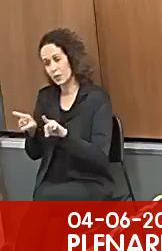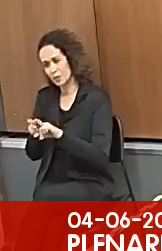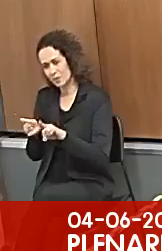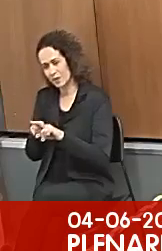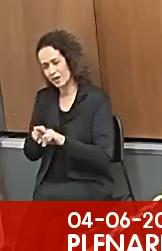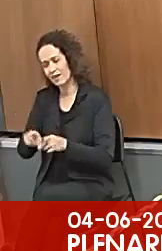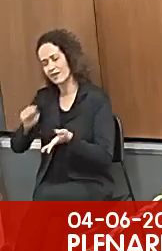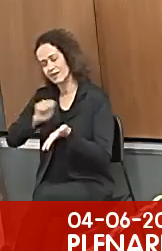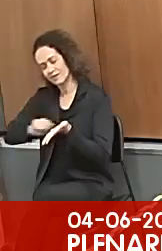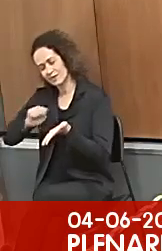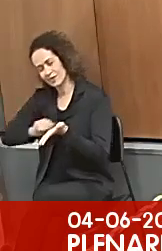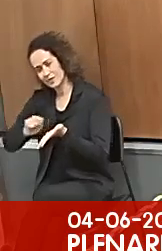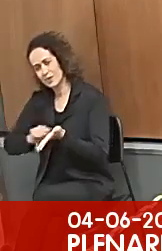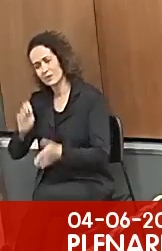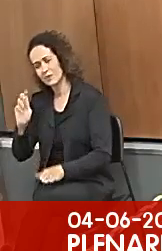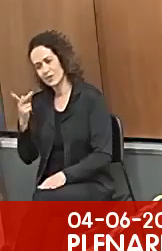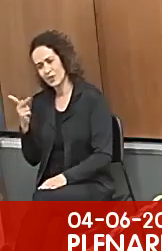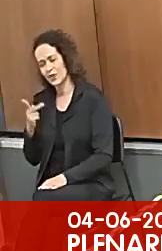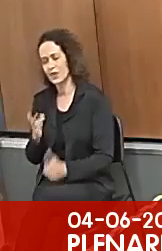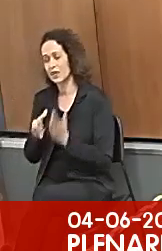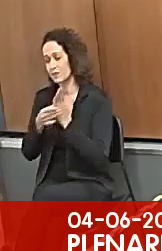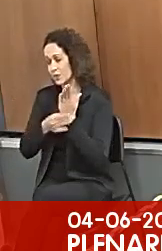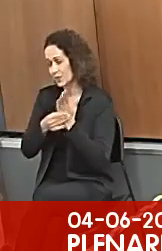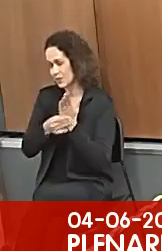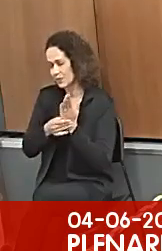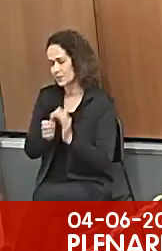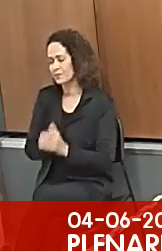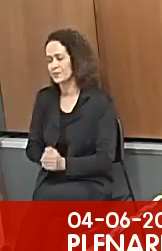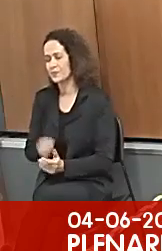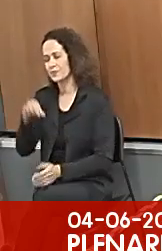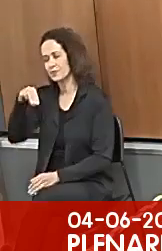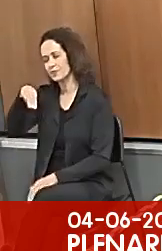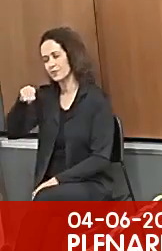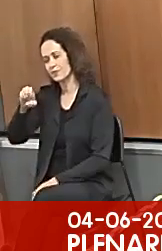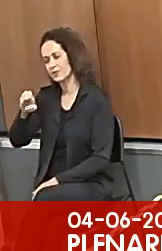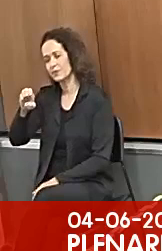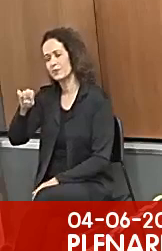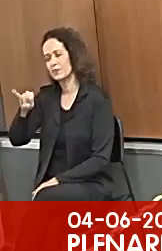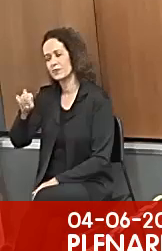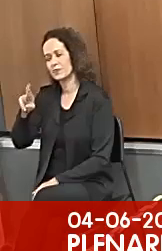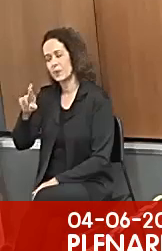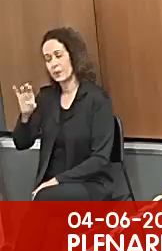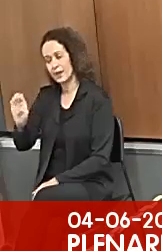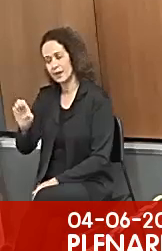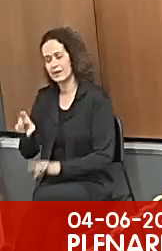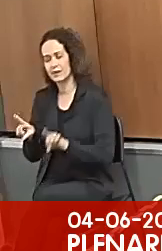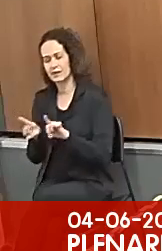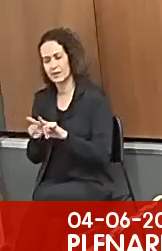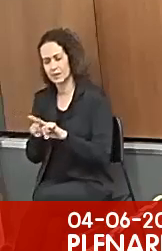livro. Muito obrigado pela sua luta. A Meire Geraldo, cadê a Meire? Mãe